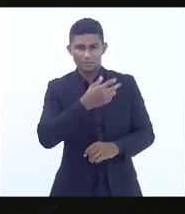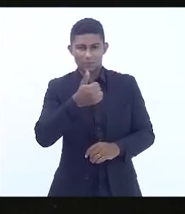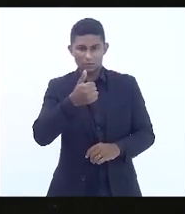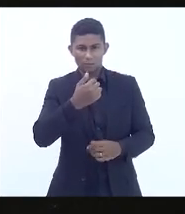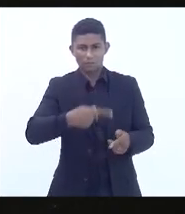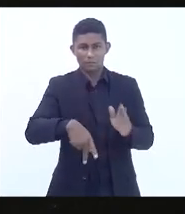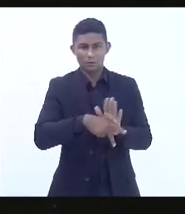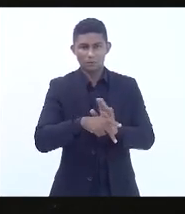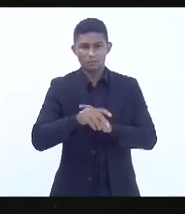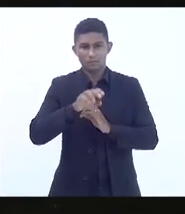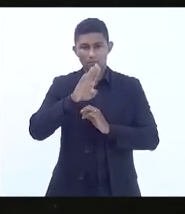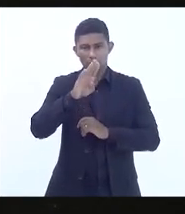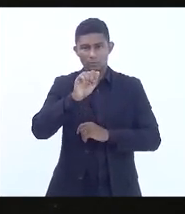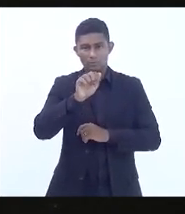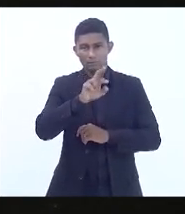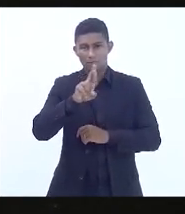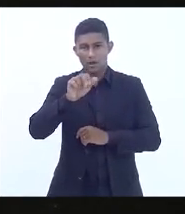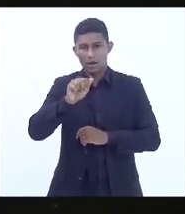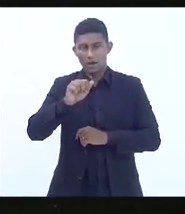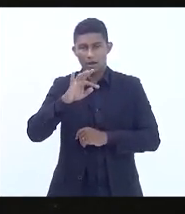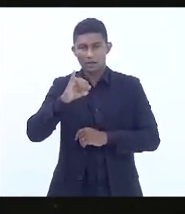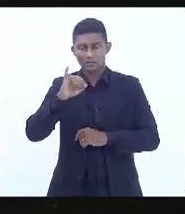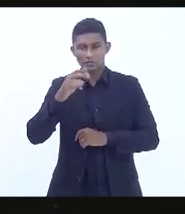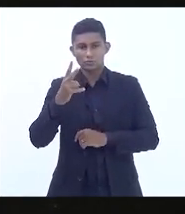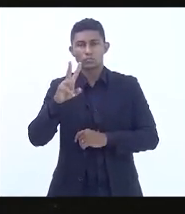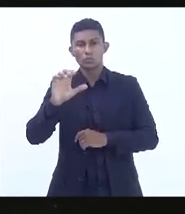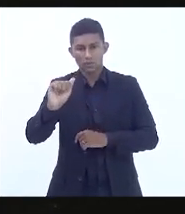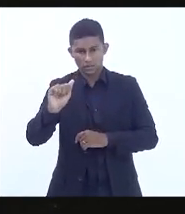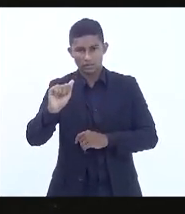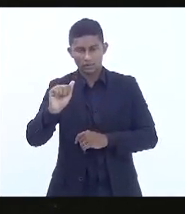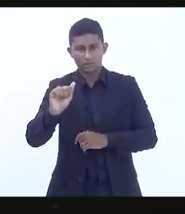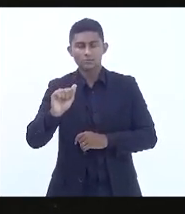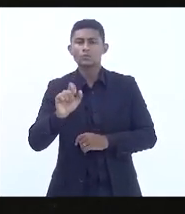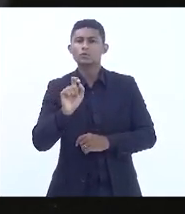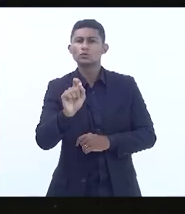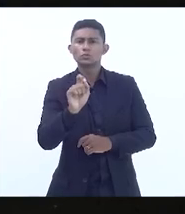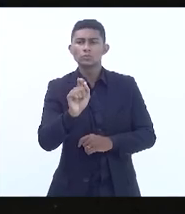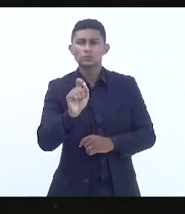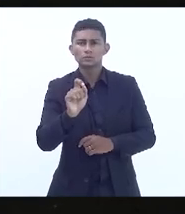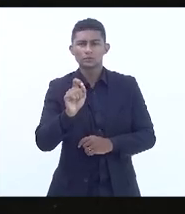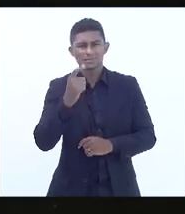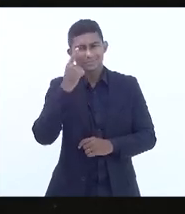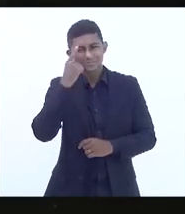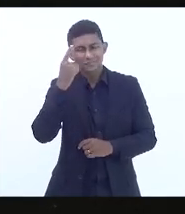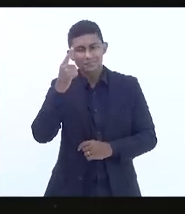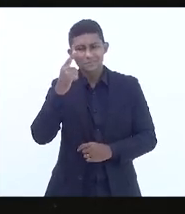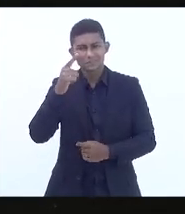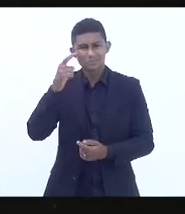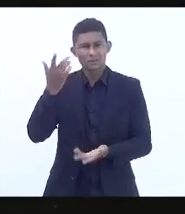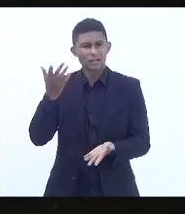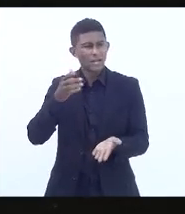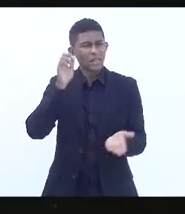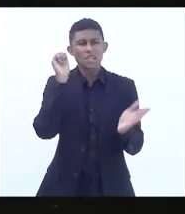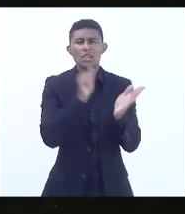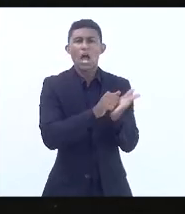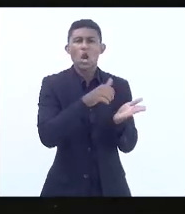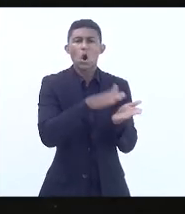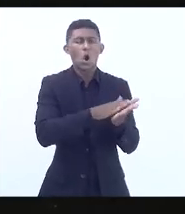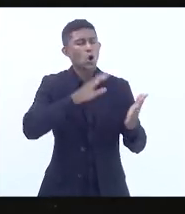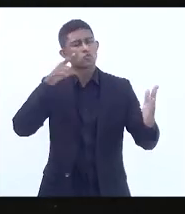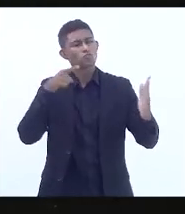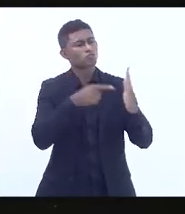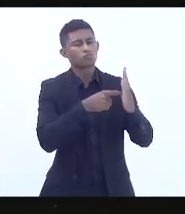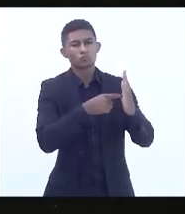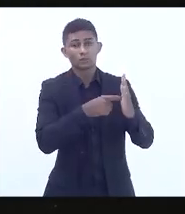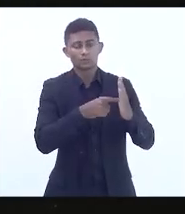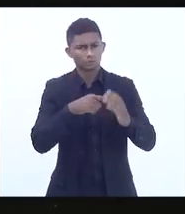de tais denúncias de que ele portava, a